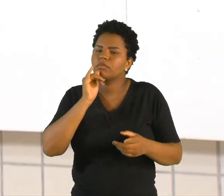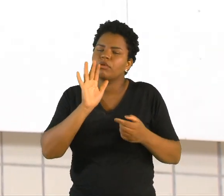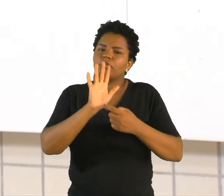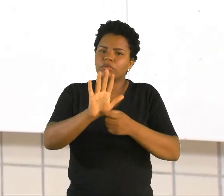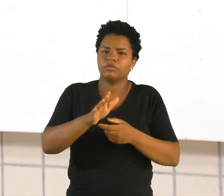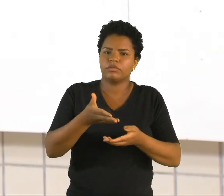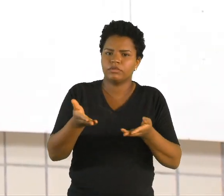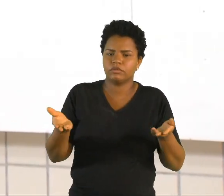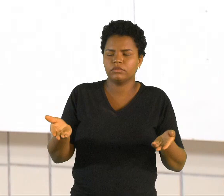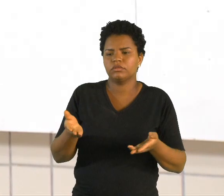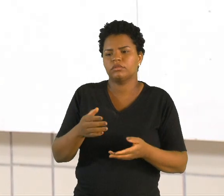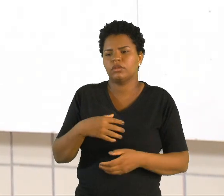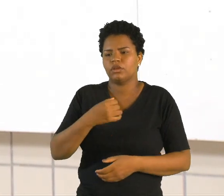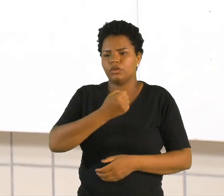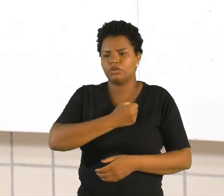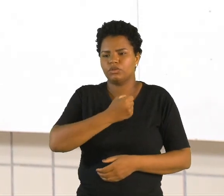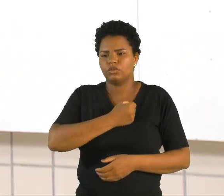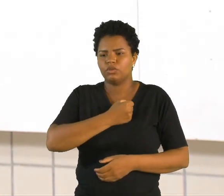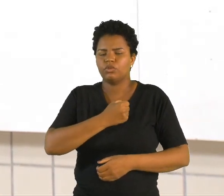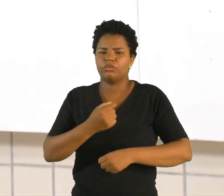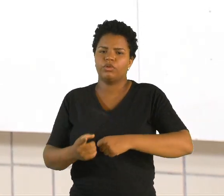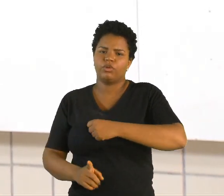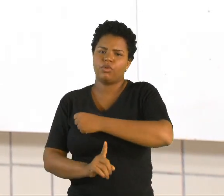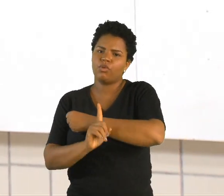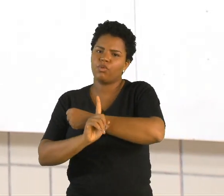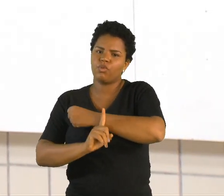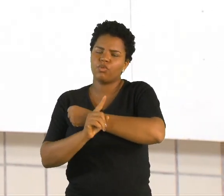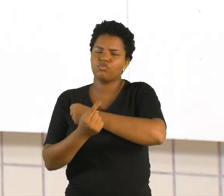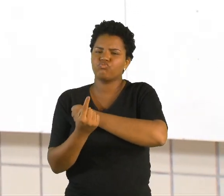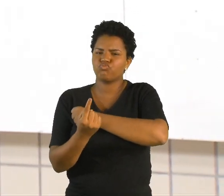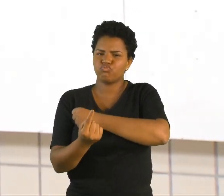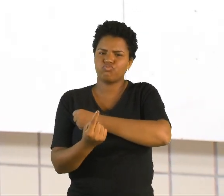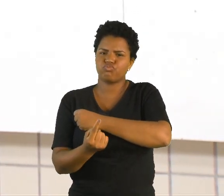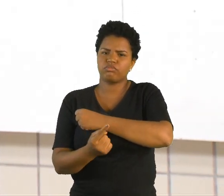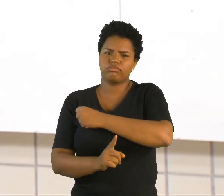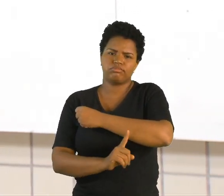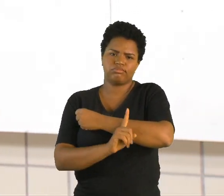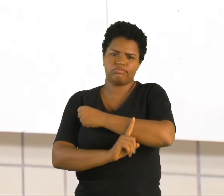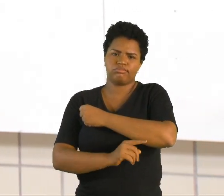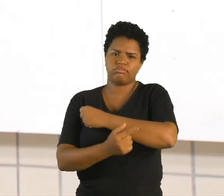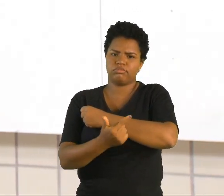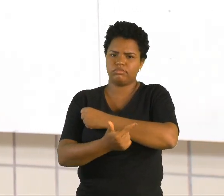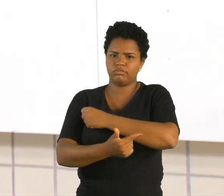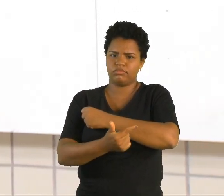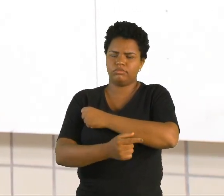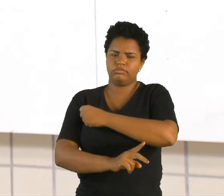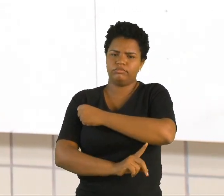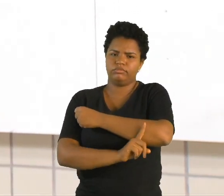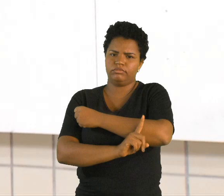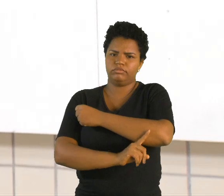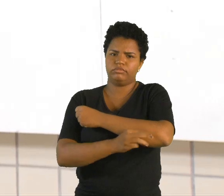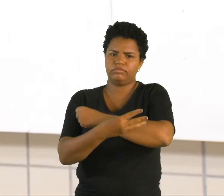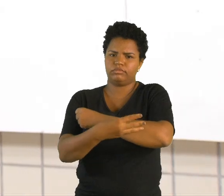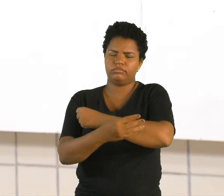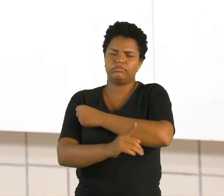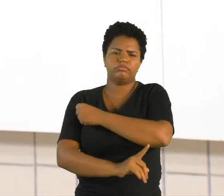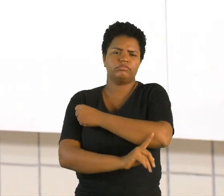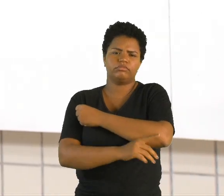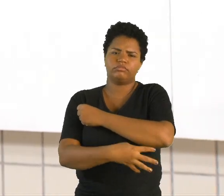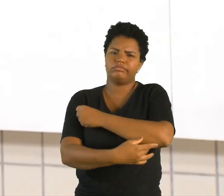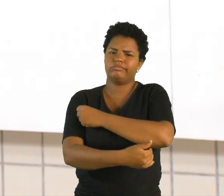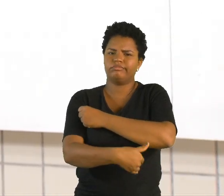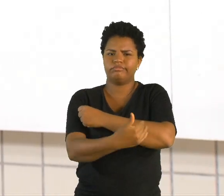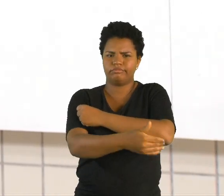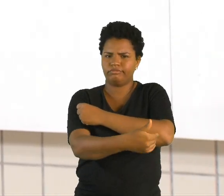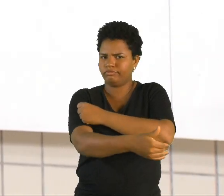é o 1, aí aqui tem o 2, 3, 4 e sucessivamente.